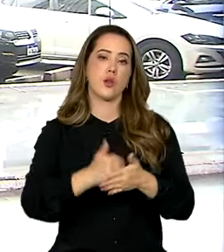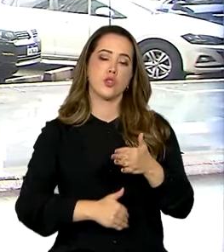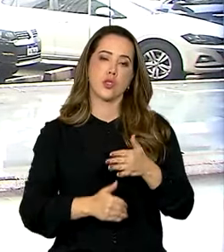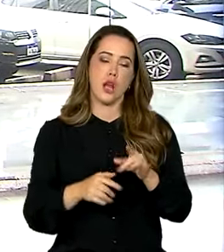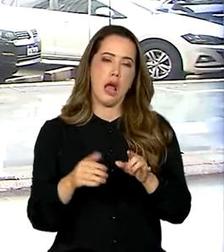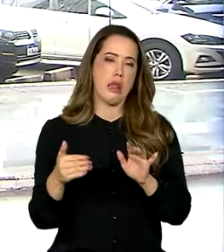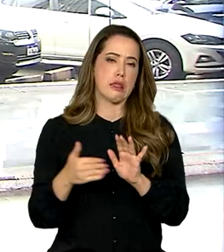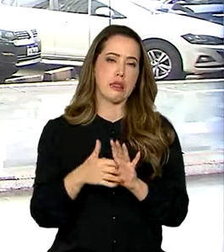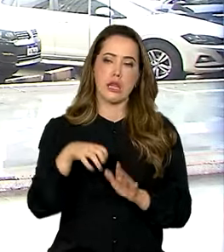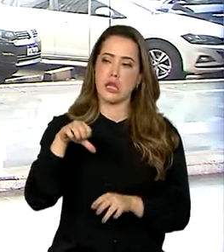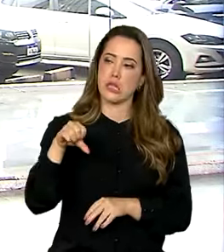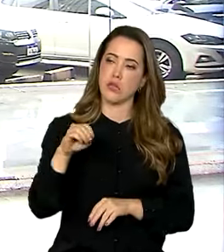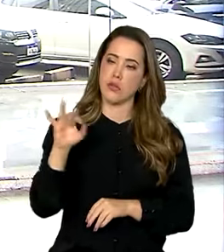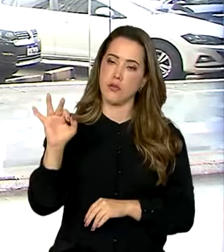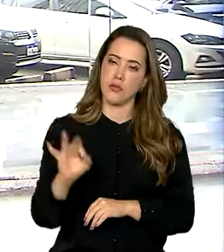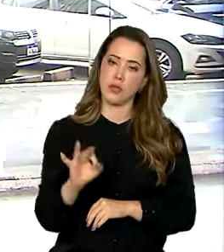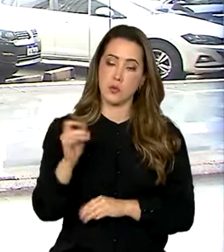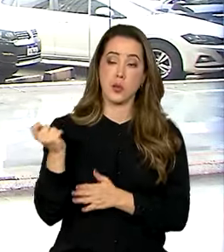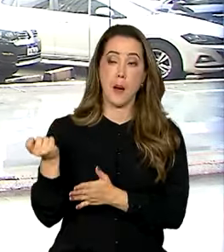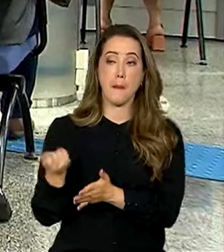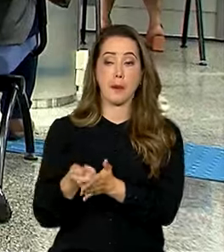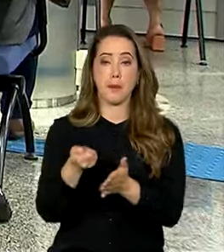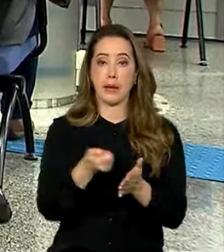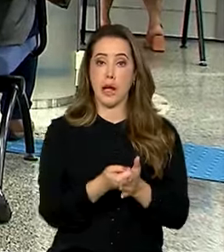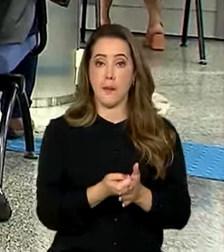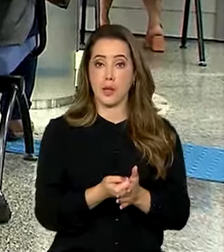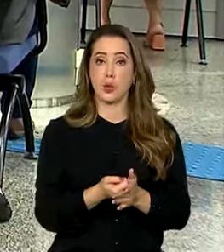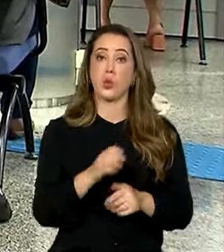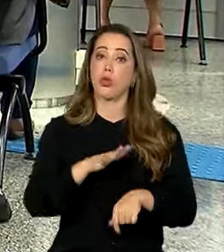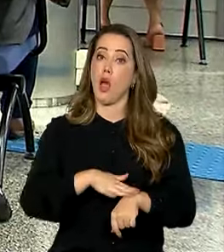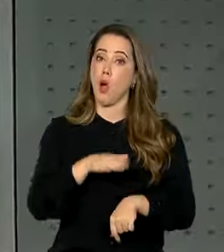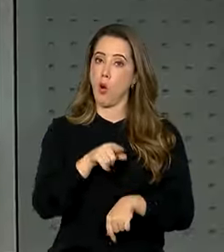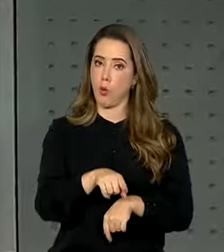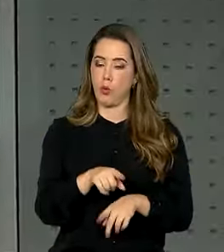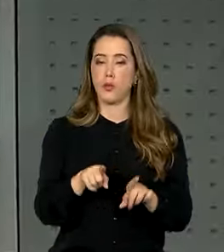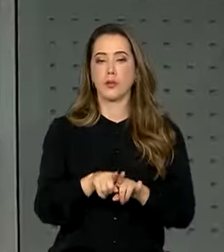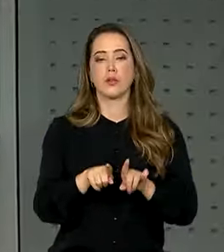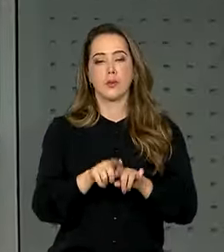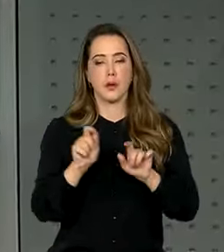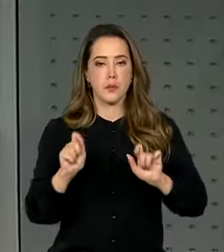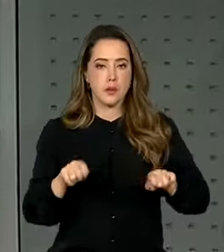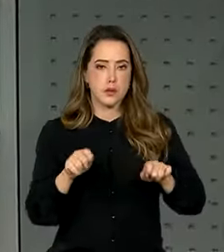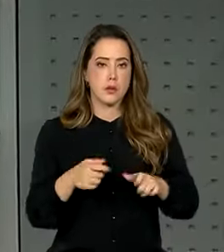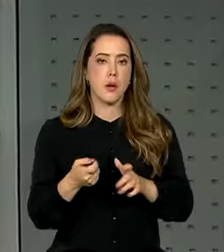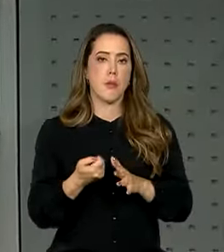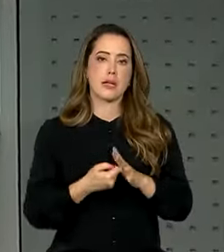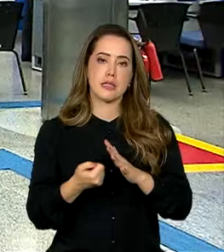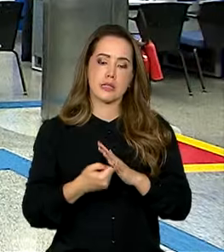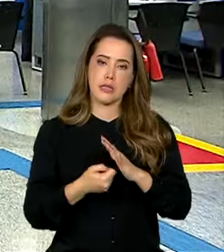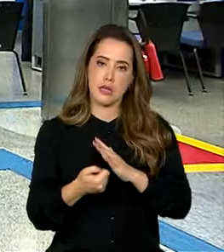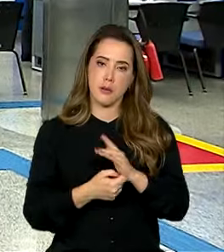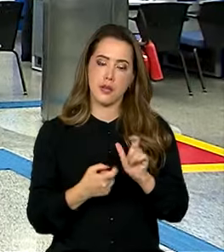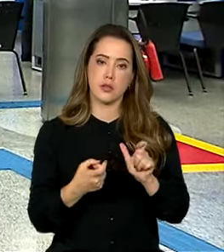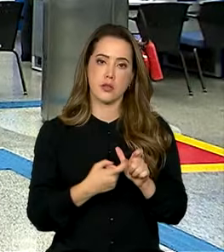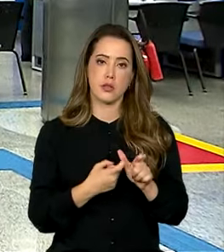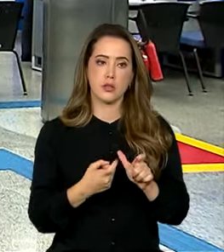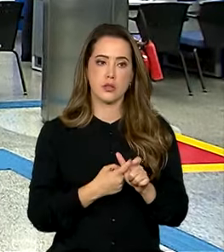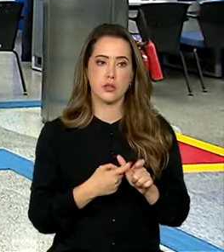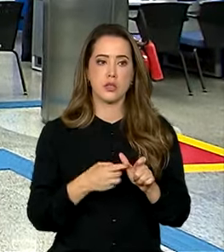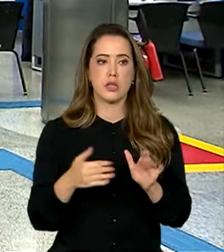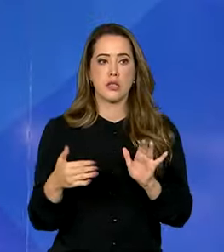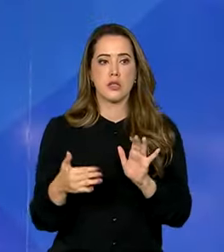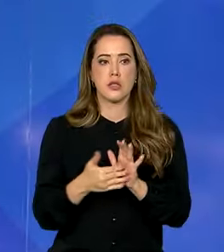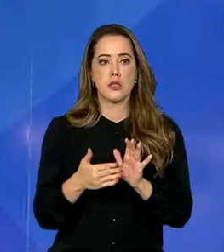até 90% para o pagamento à vista, sendo possível também o parcelamento da dívida em